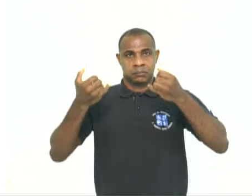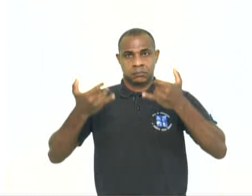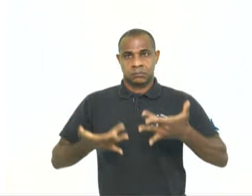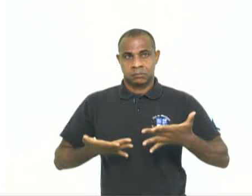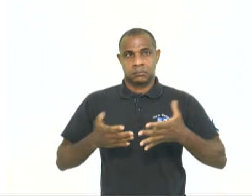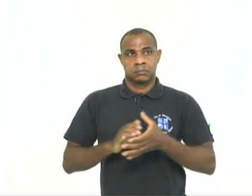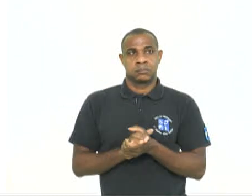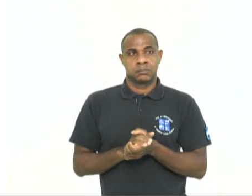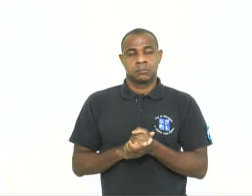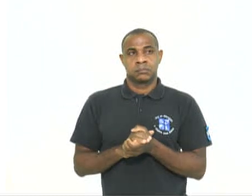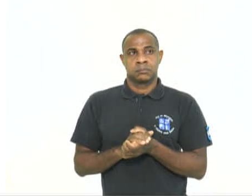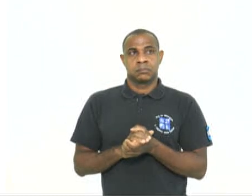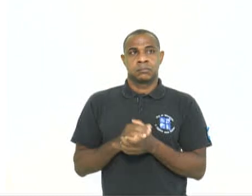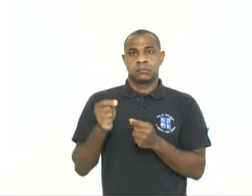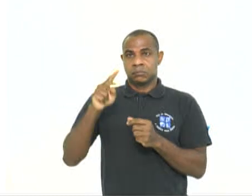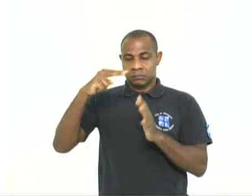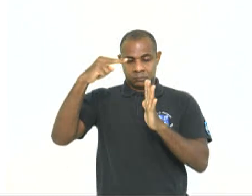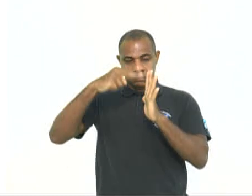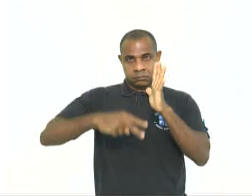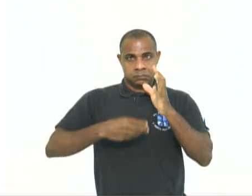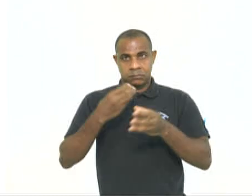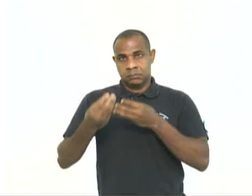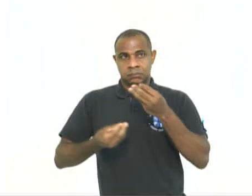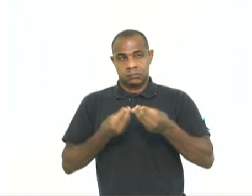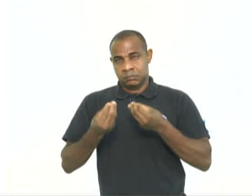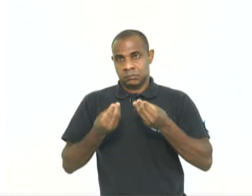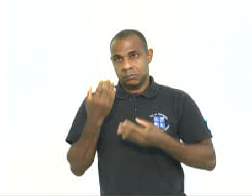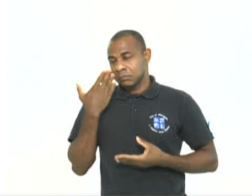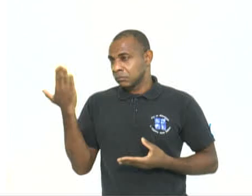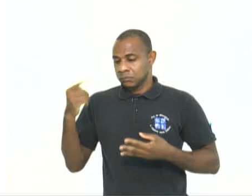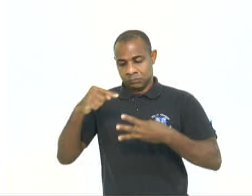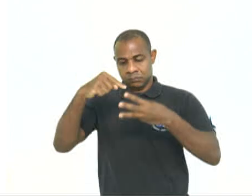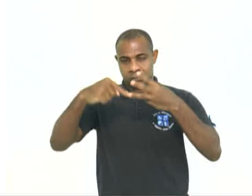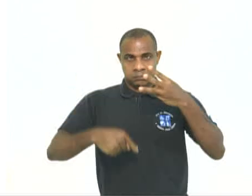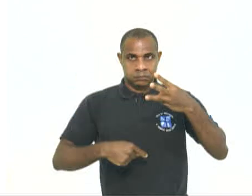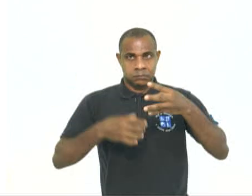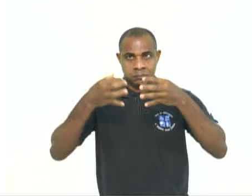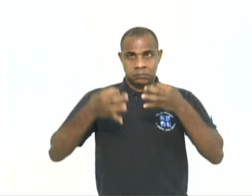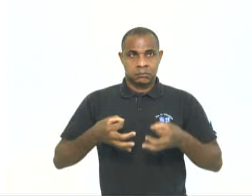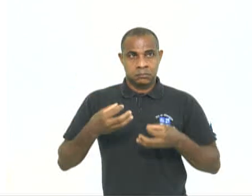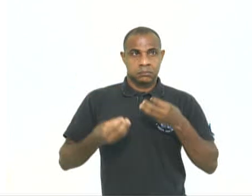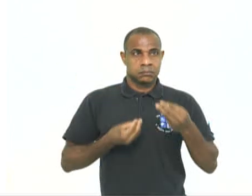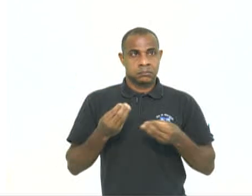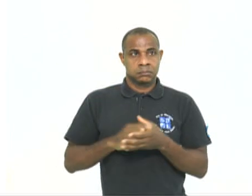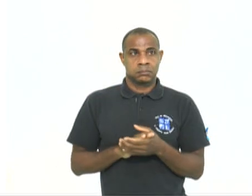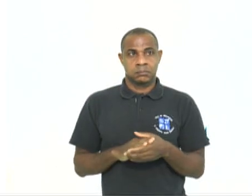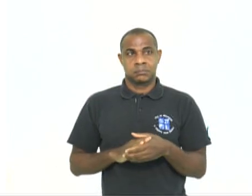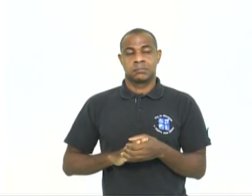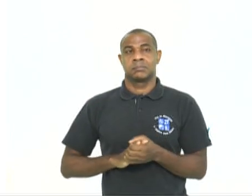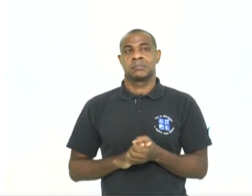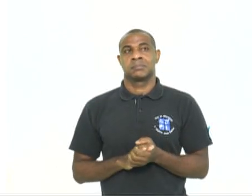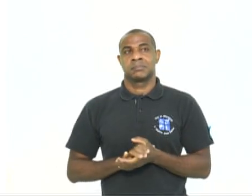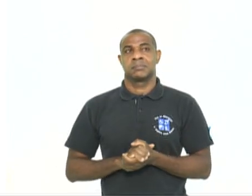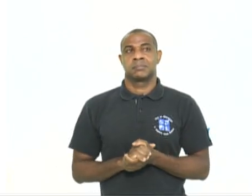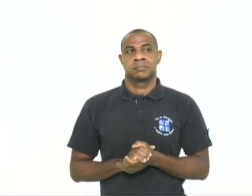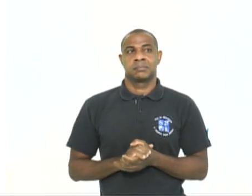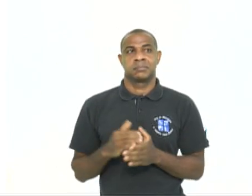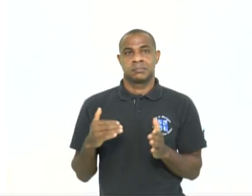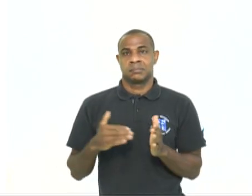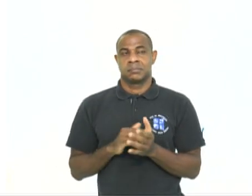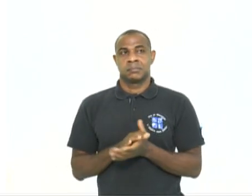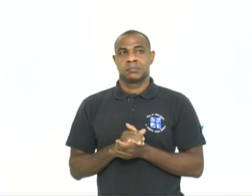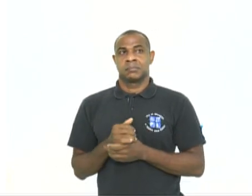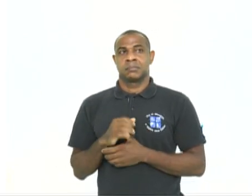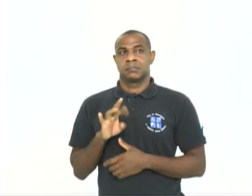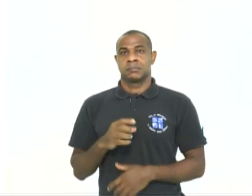né? E a quantidade insuficiente de glóbulos vermelhos é conhecido como anemia. A última está errada, 4, portanto,